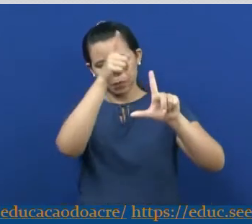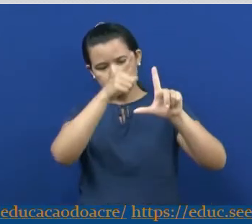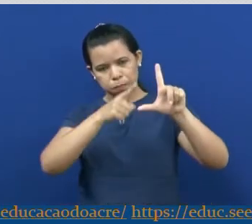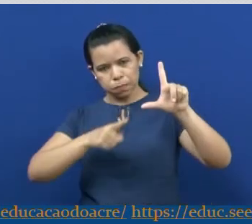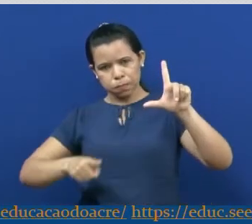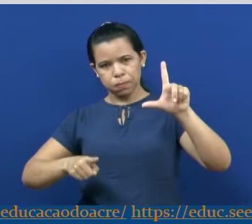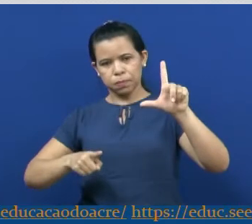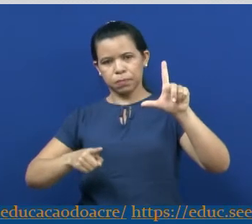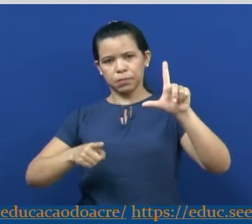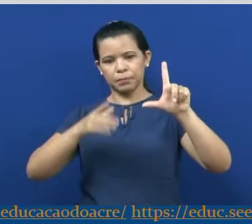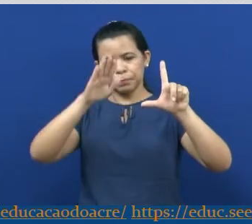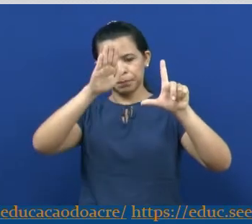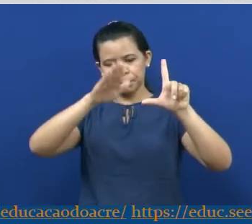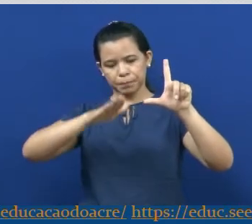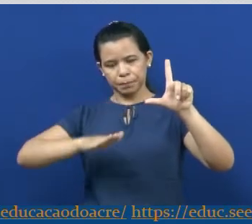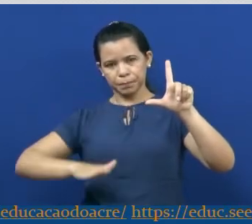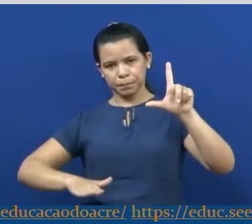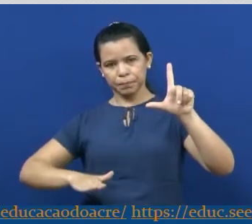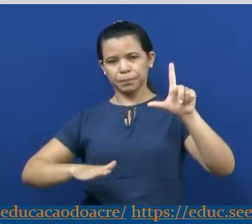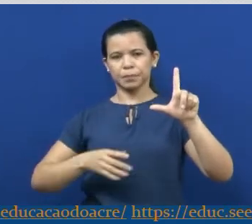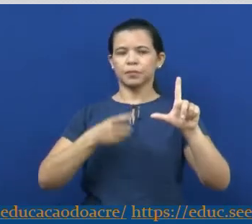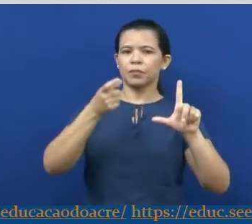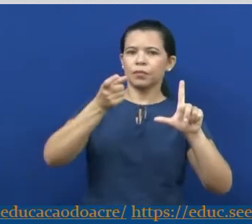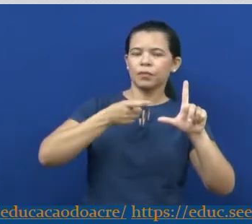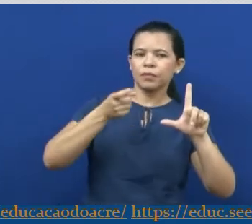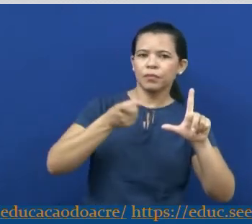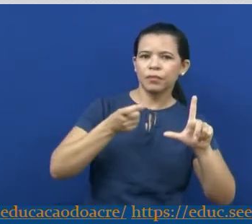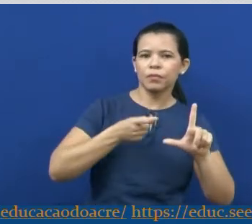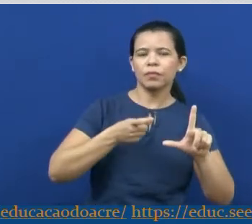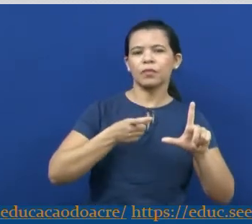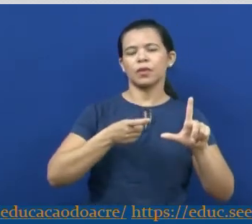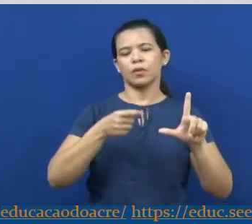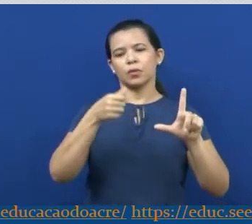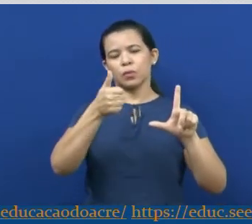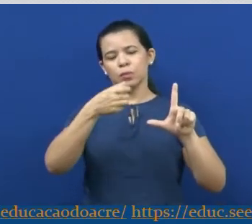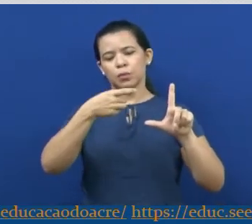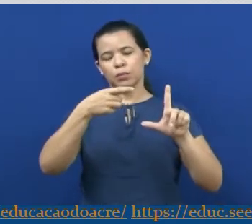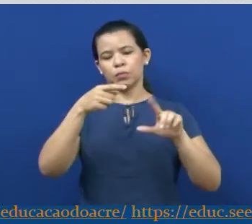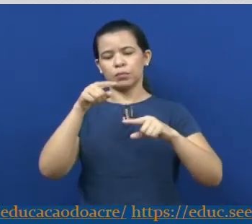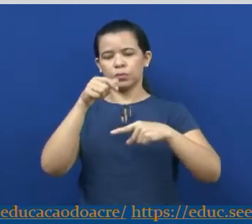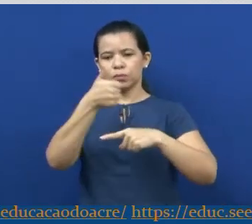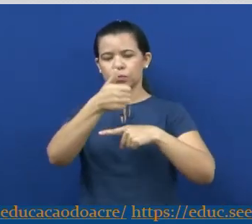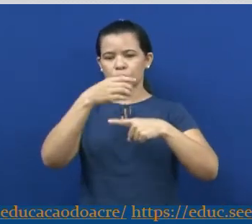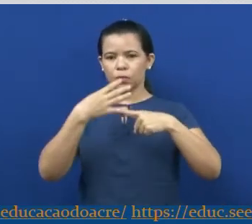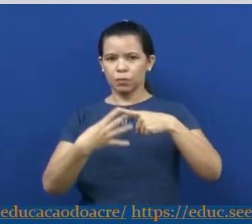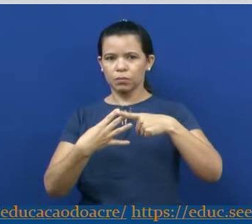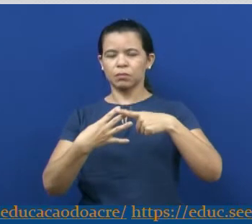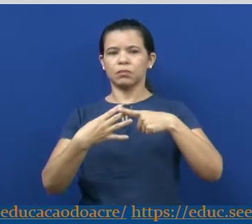decrescente. Quando x equivaler a 1/4, y equivale a 2, quando